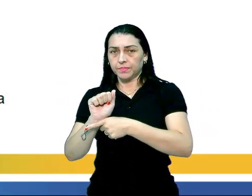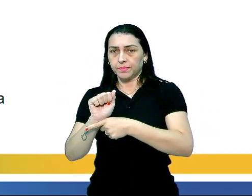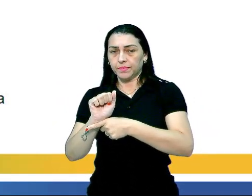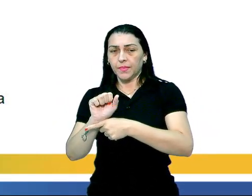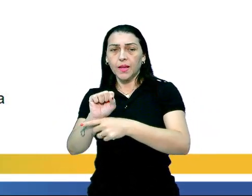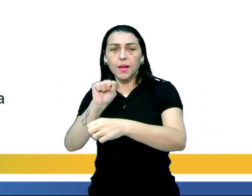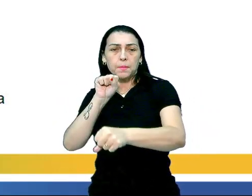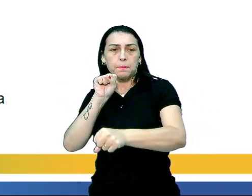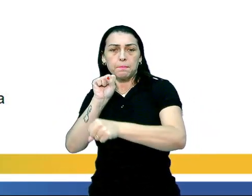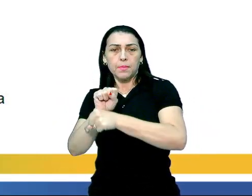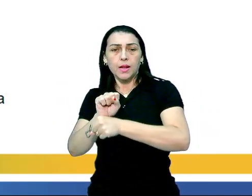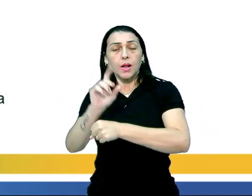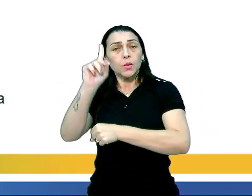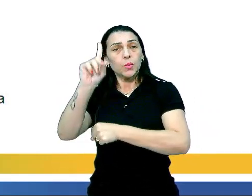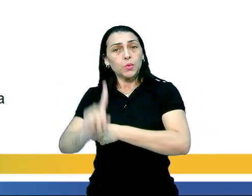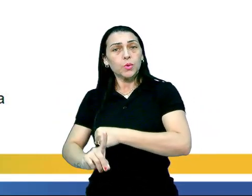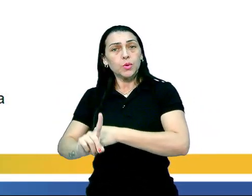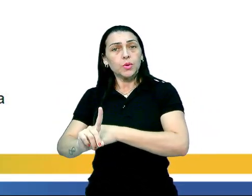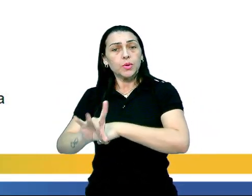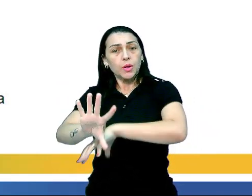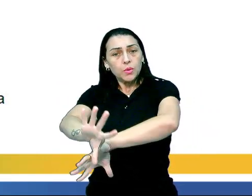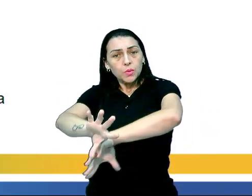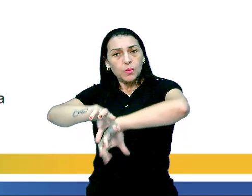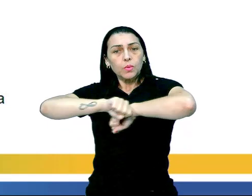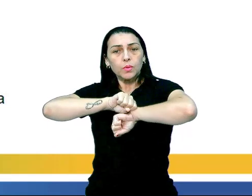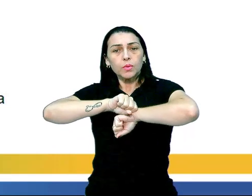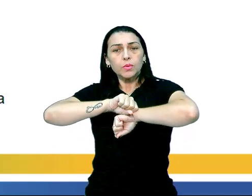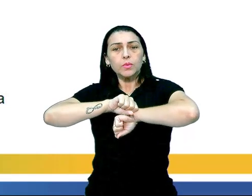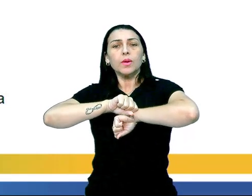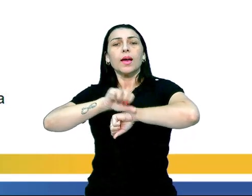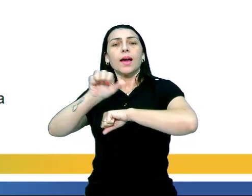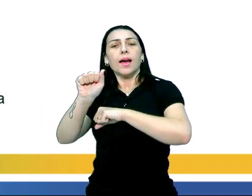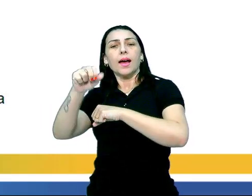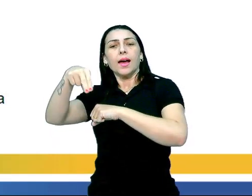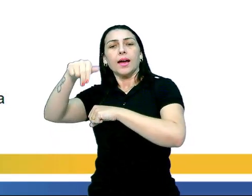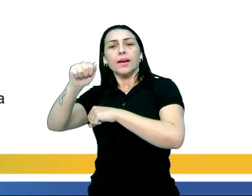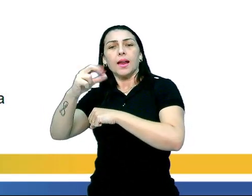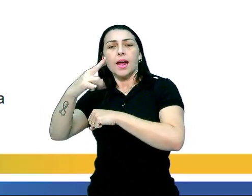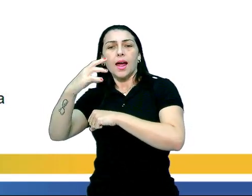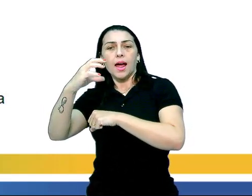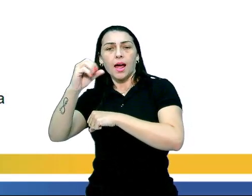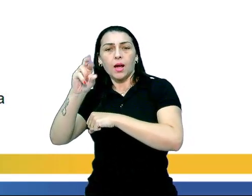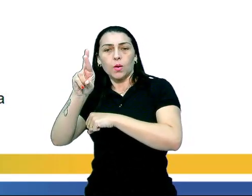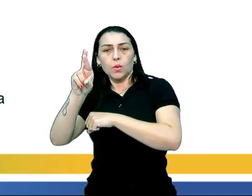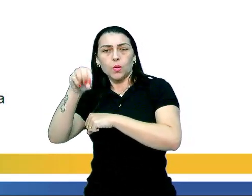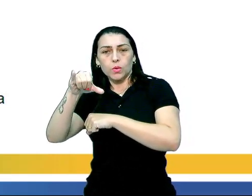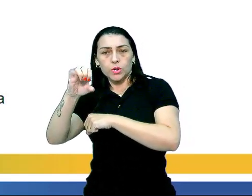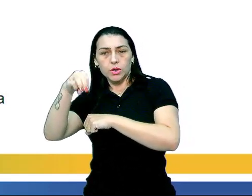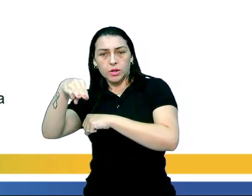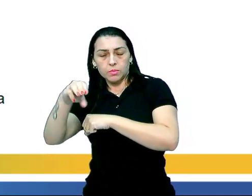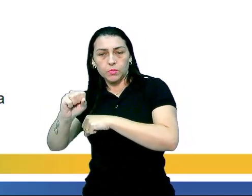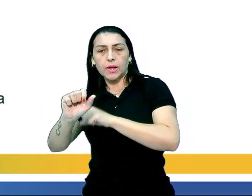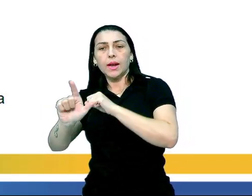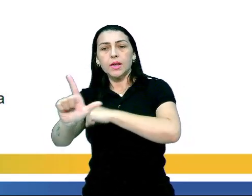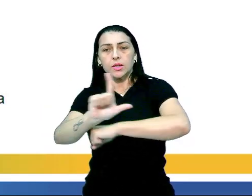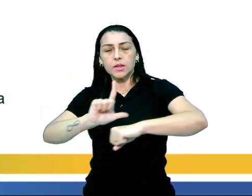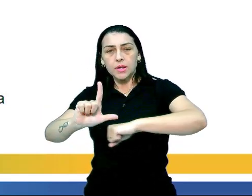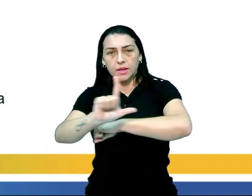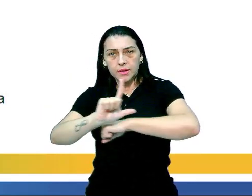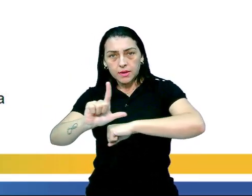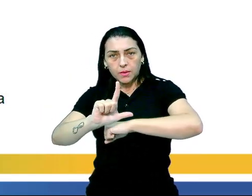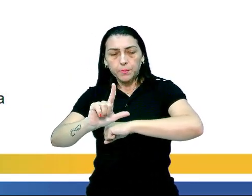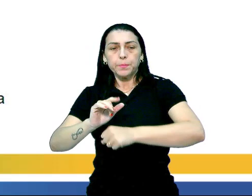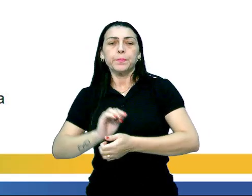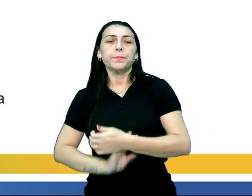das. Letra A. Estagnação de direitos adquiridos e do anacronismo da